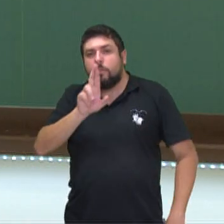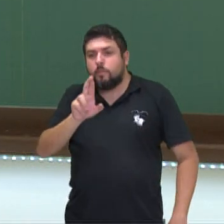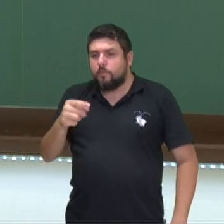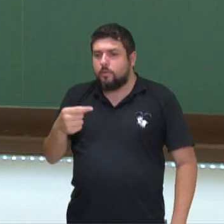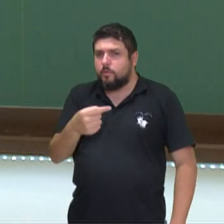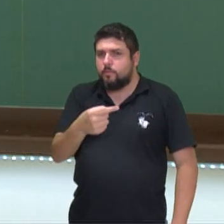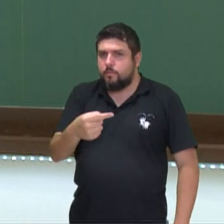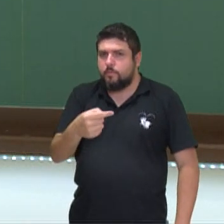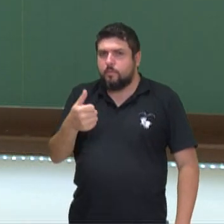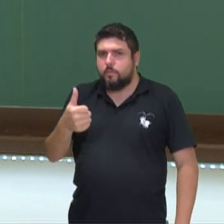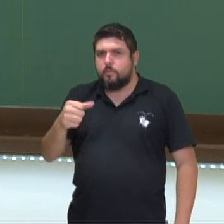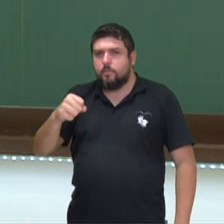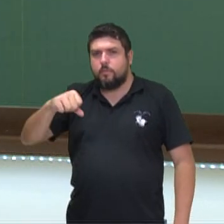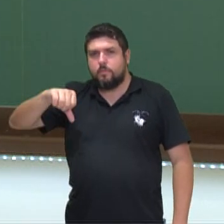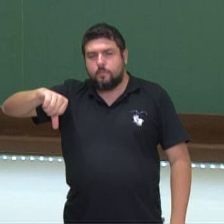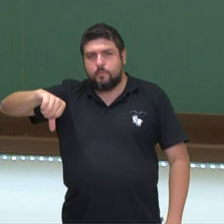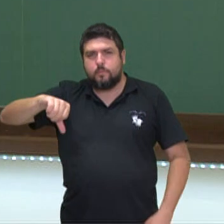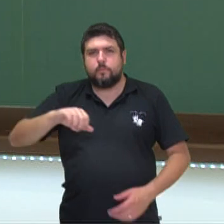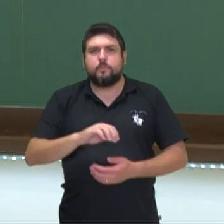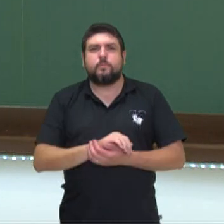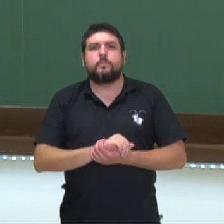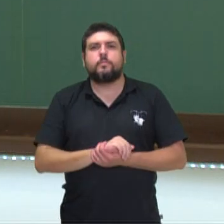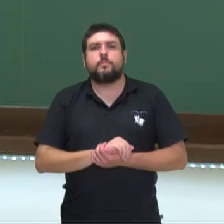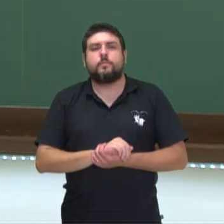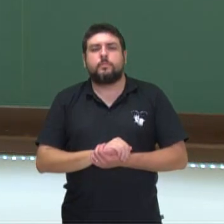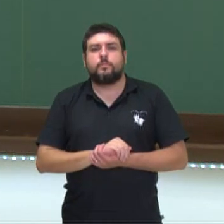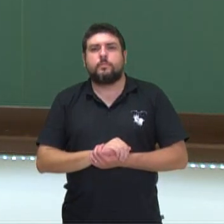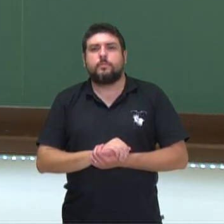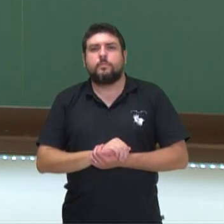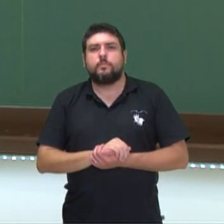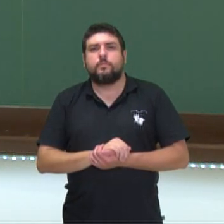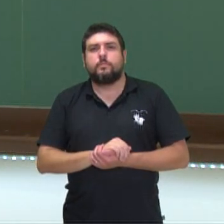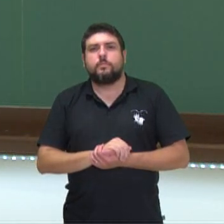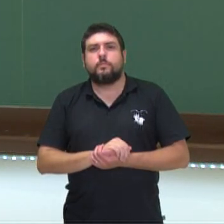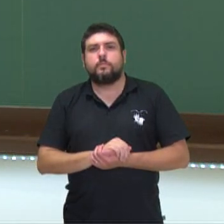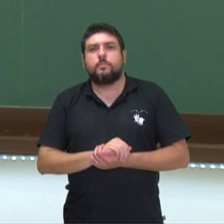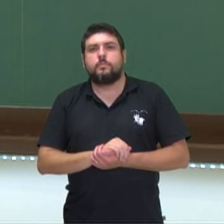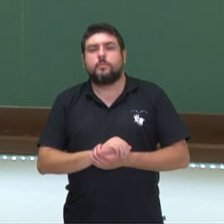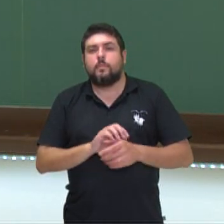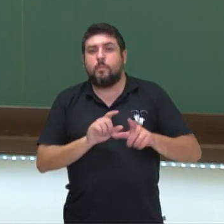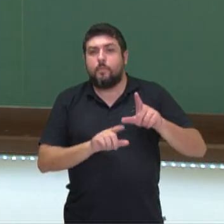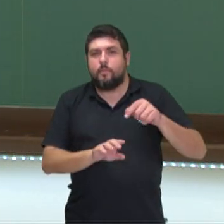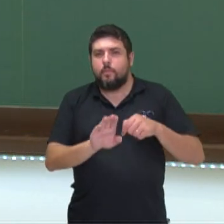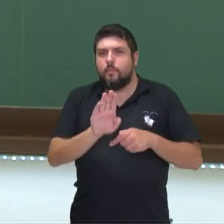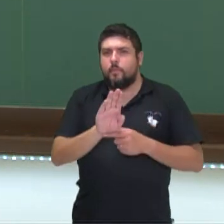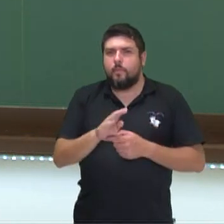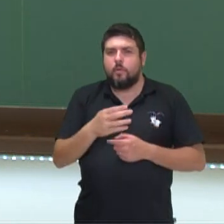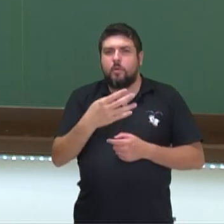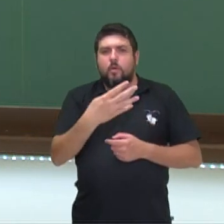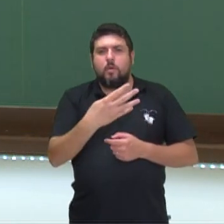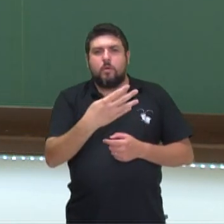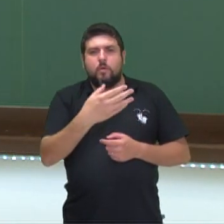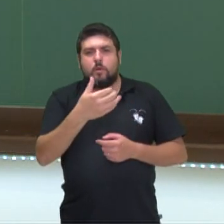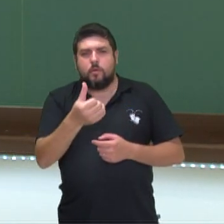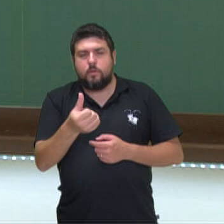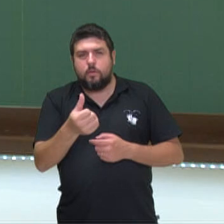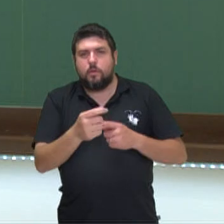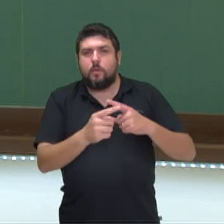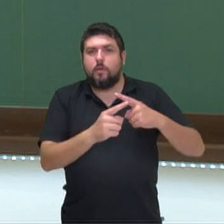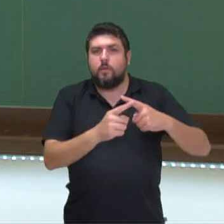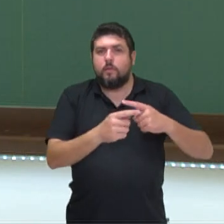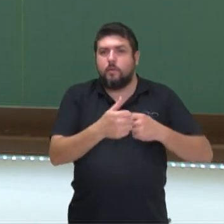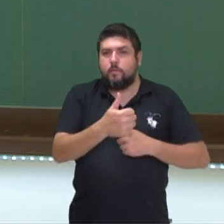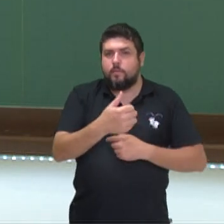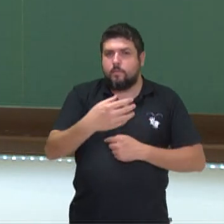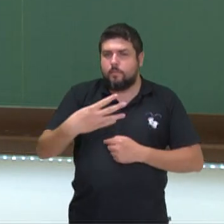189, ok? Na letra B, nós temos 46 vezes 13. 46 vezes 13, se eu for armar